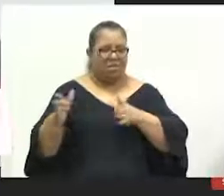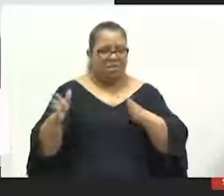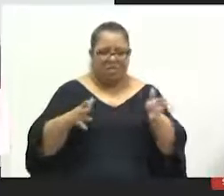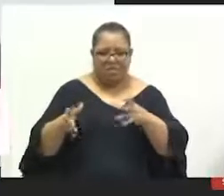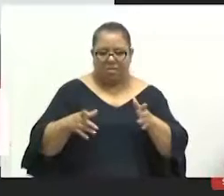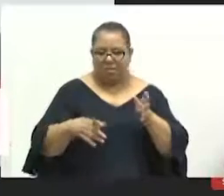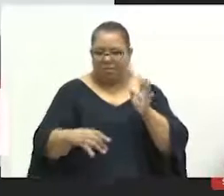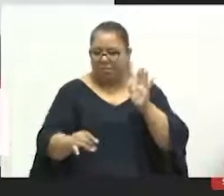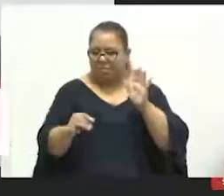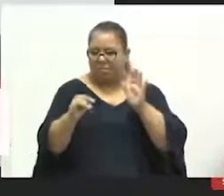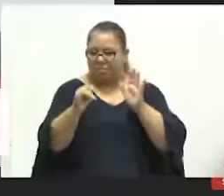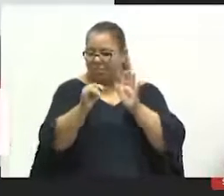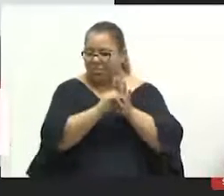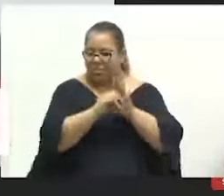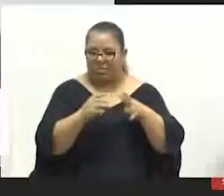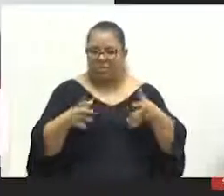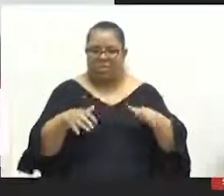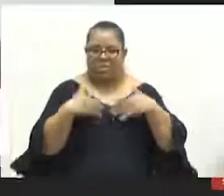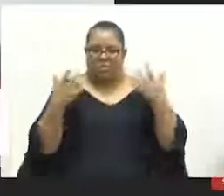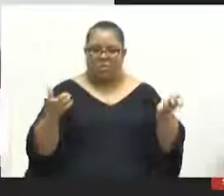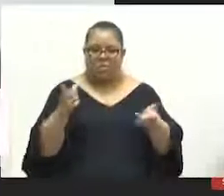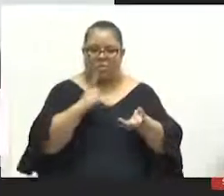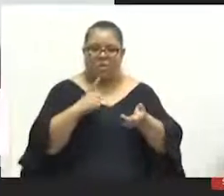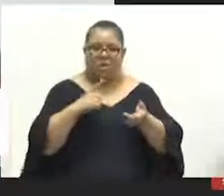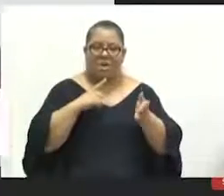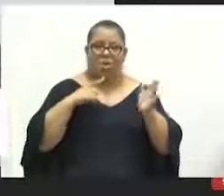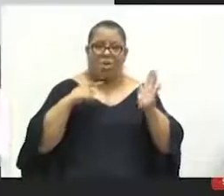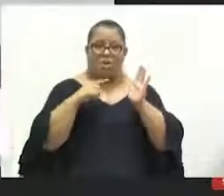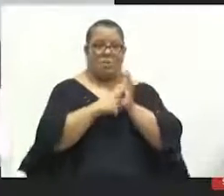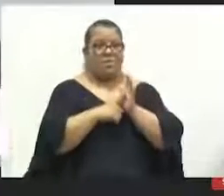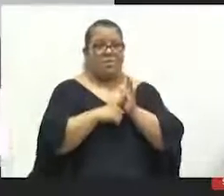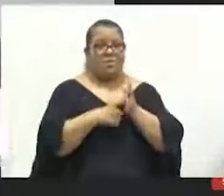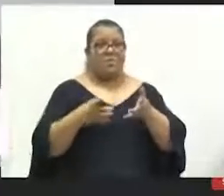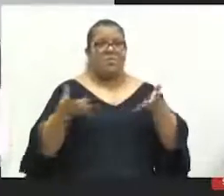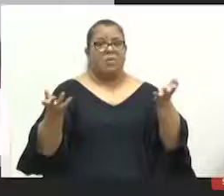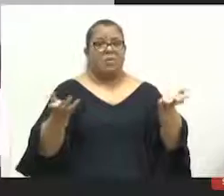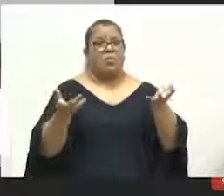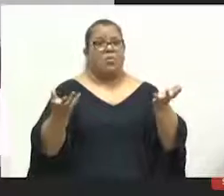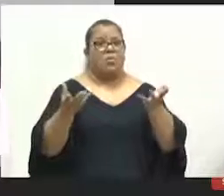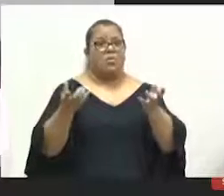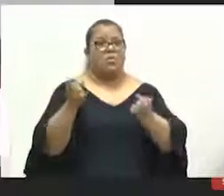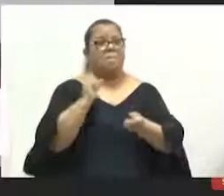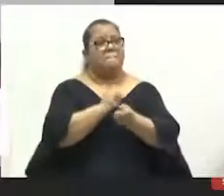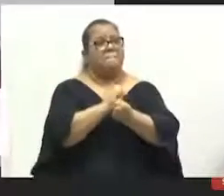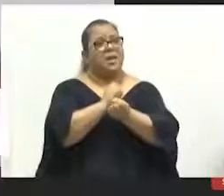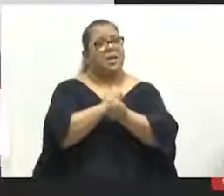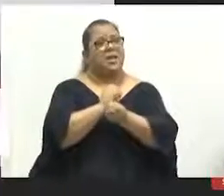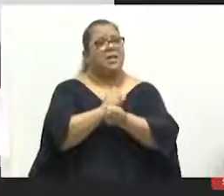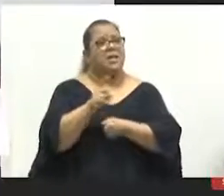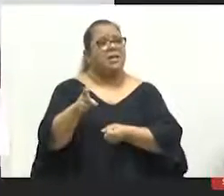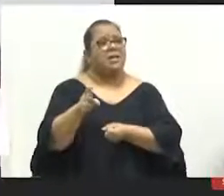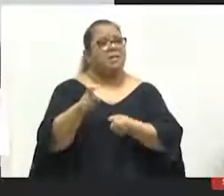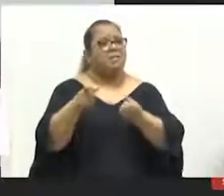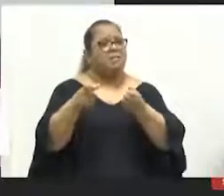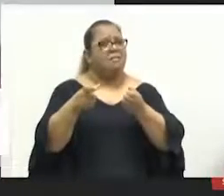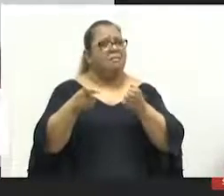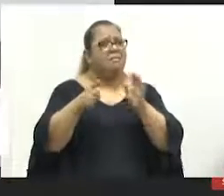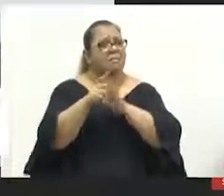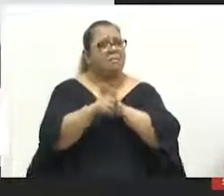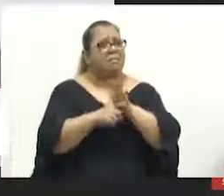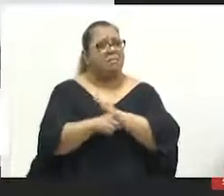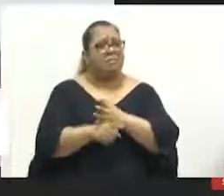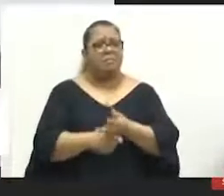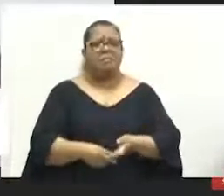diagnóstico, qual o objetivo de ter que esperar autorização da regulação para fazer algum